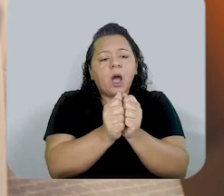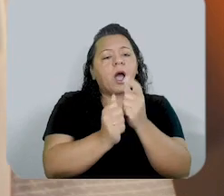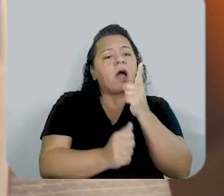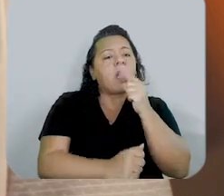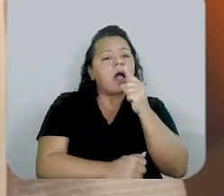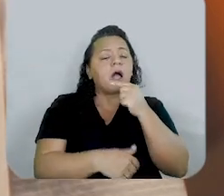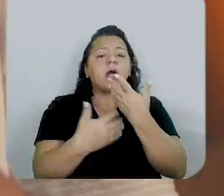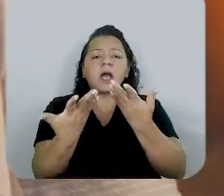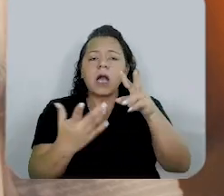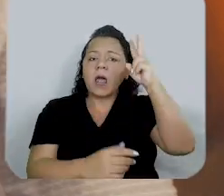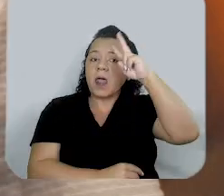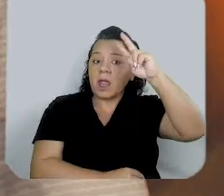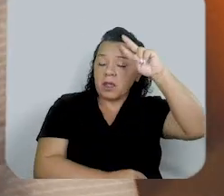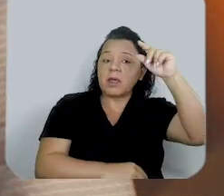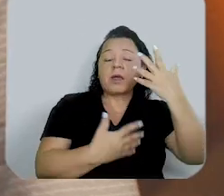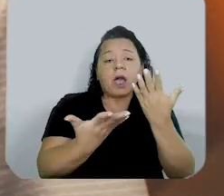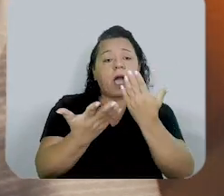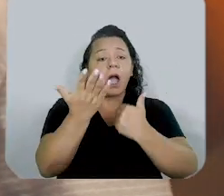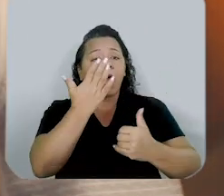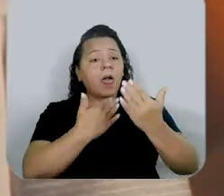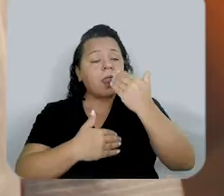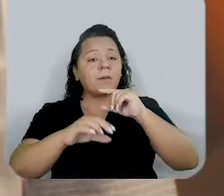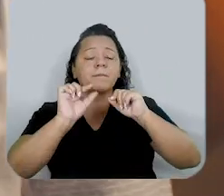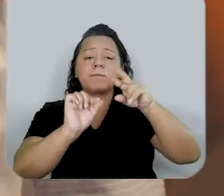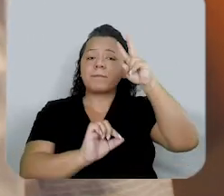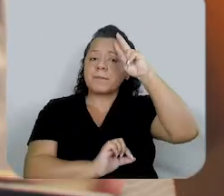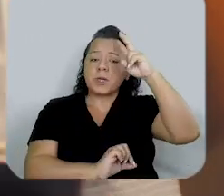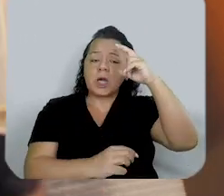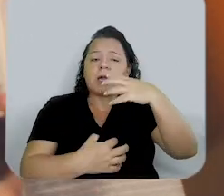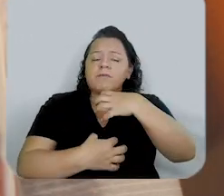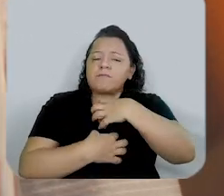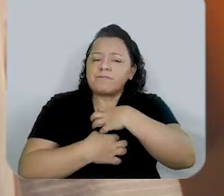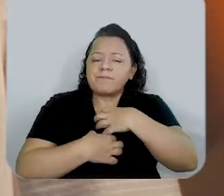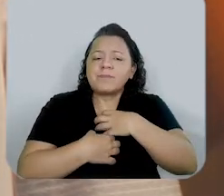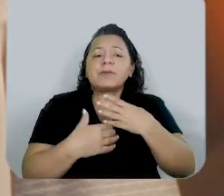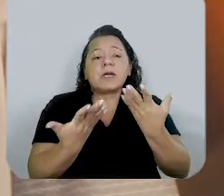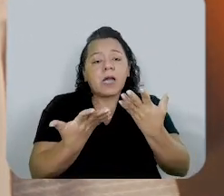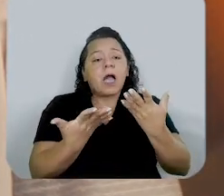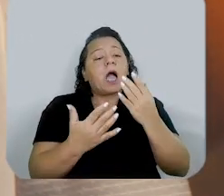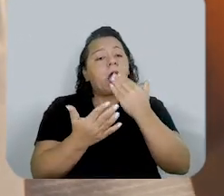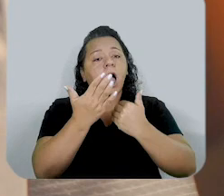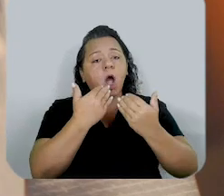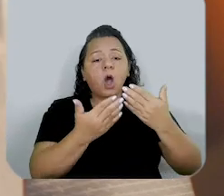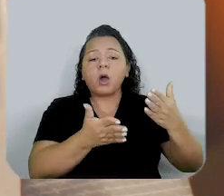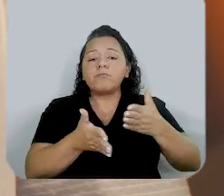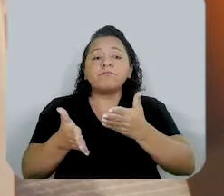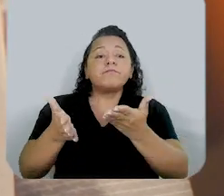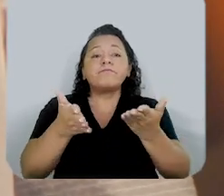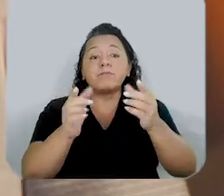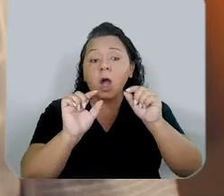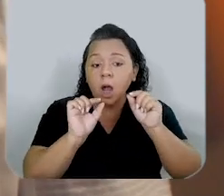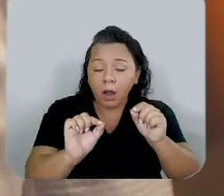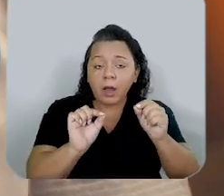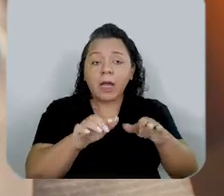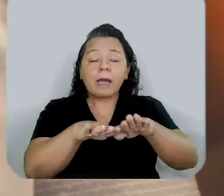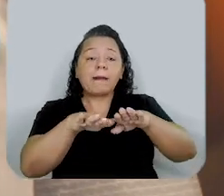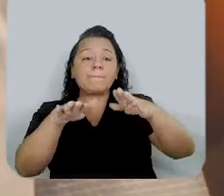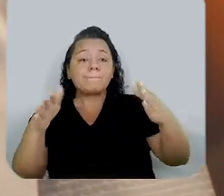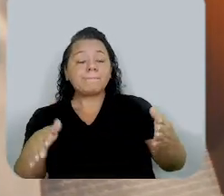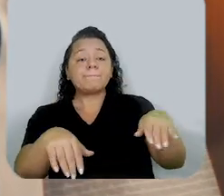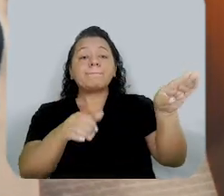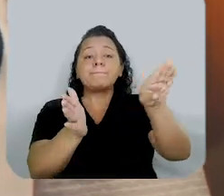o alimento e memória afetiva e o caminho que ele faz até as nossas mesas, né? Com 2 convidados, Clarinda